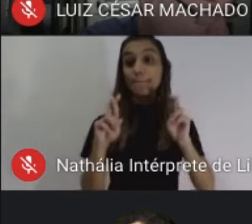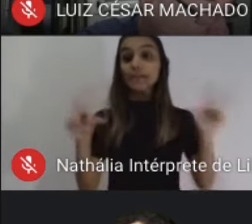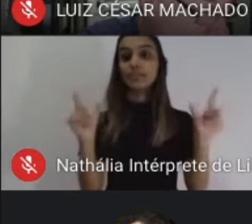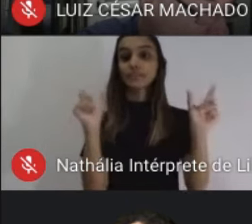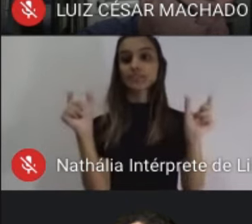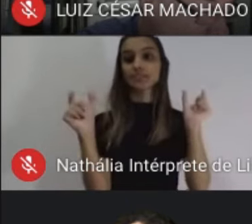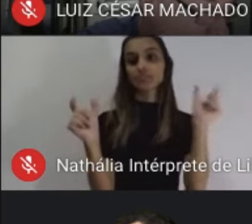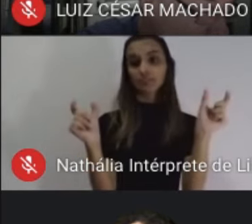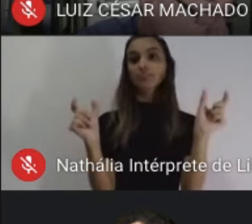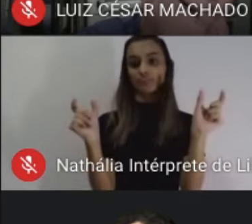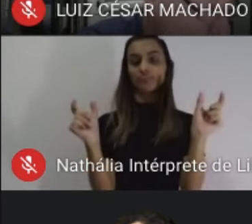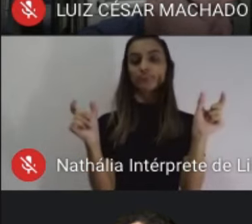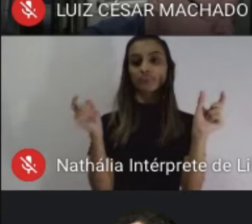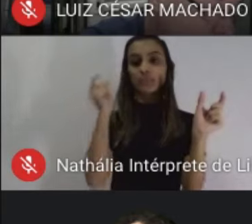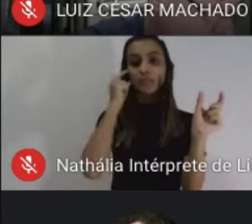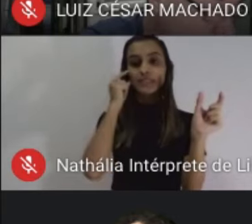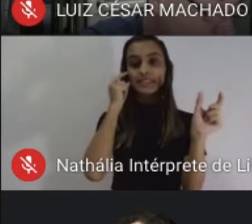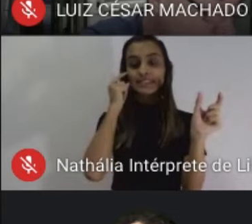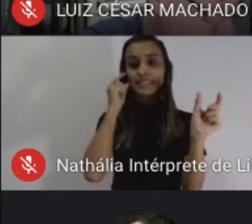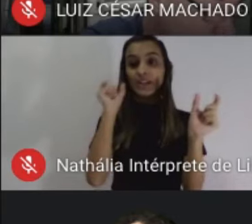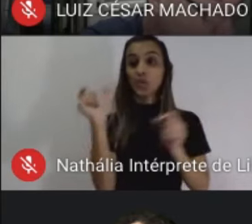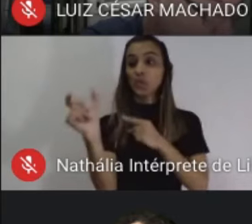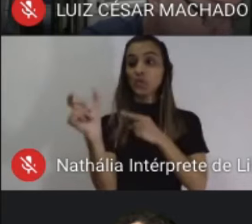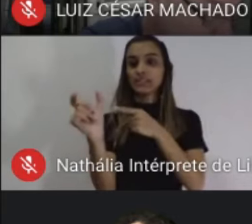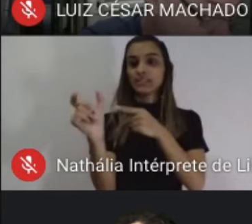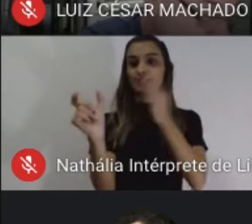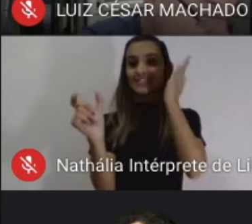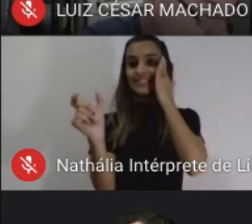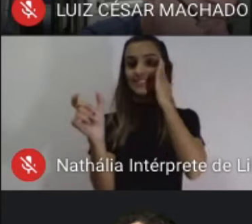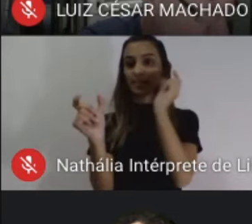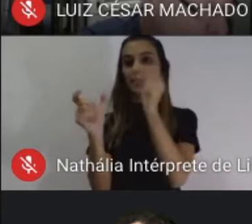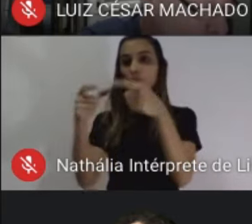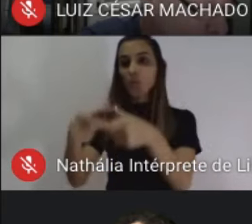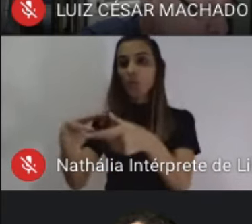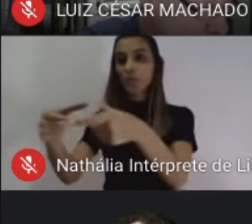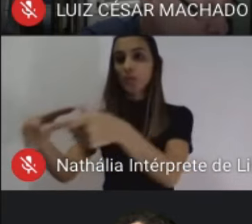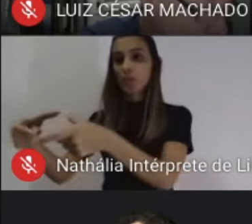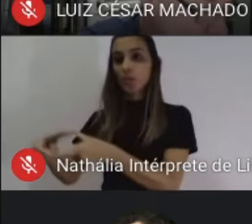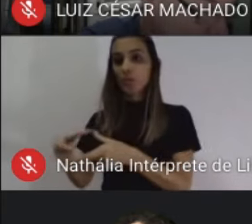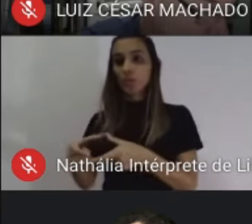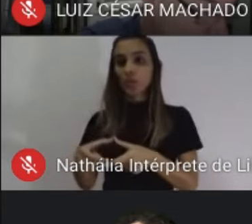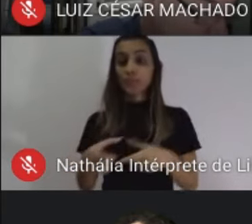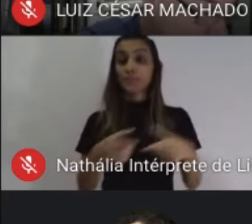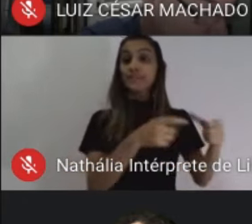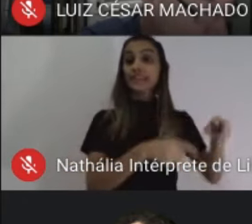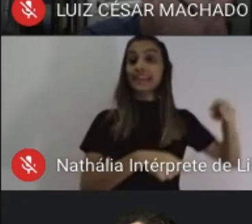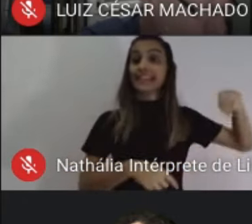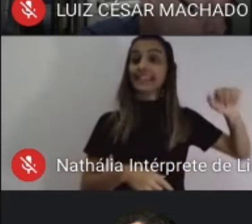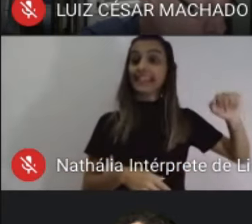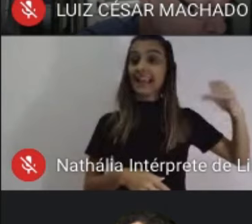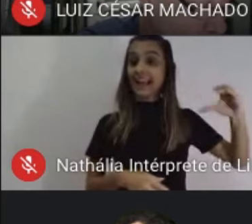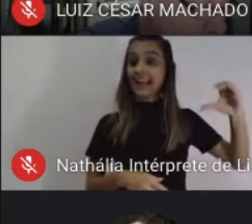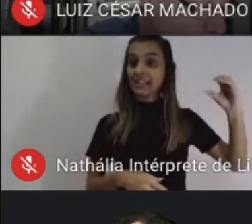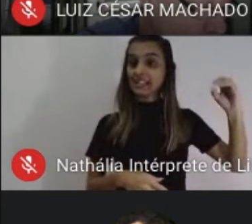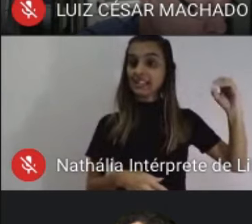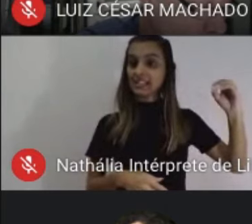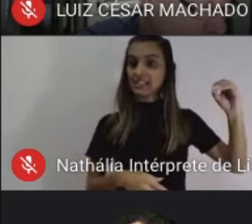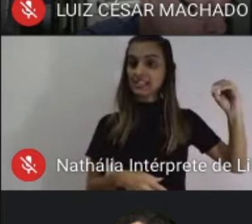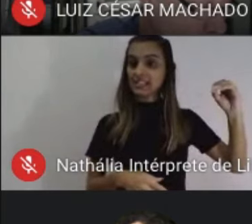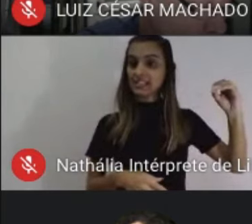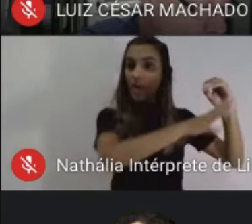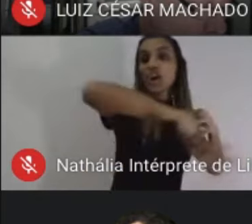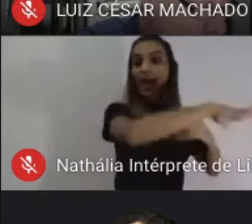as instituições, mas a nação não. A nação é a identidade cultural do povo. Isso é aquilo que a gente conhece desde o Volksgeist do